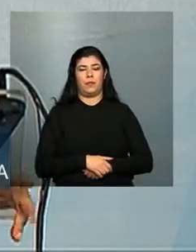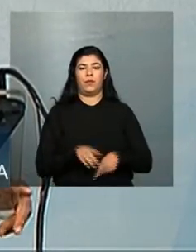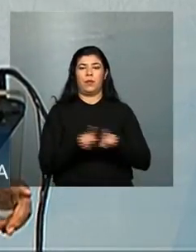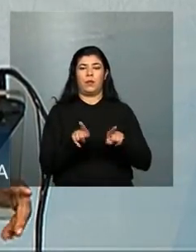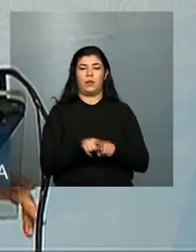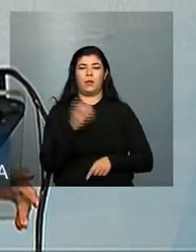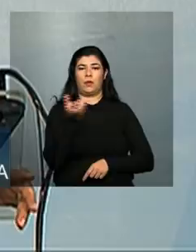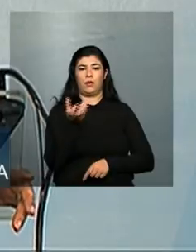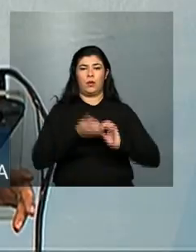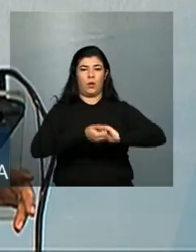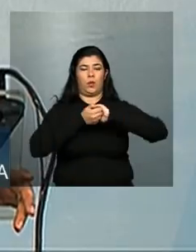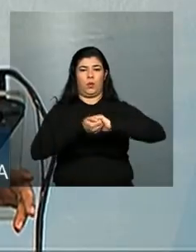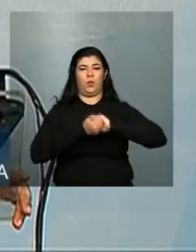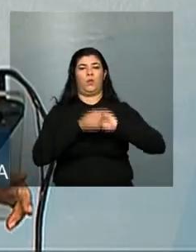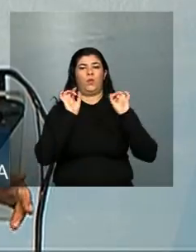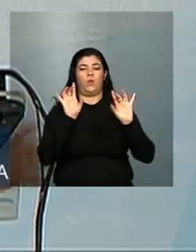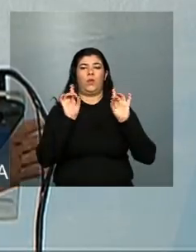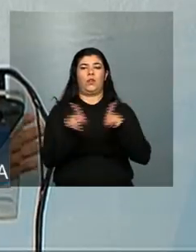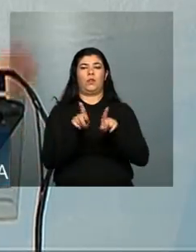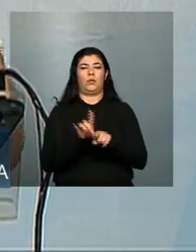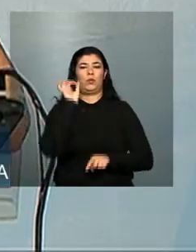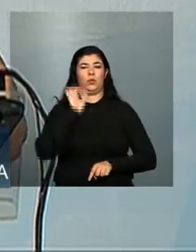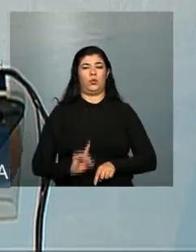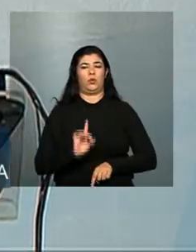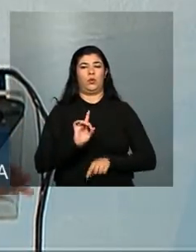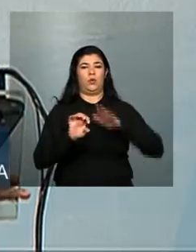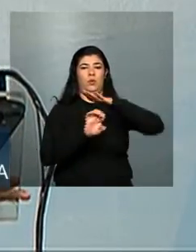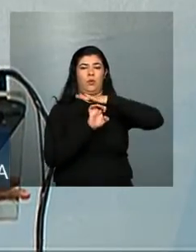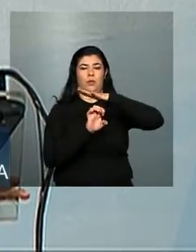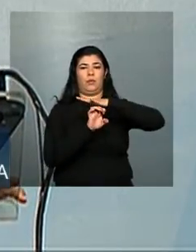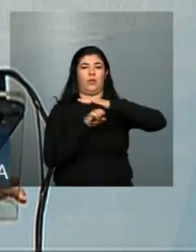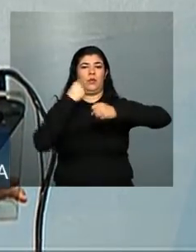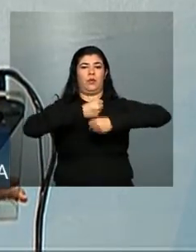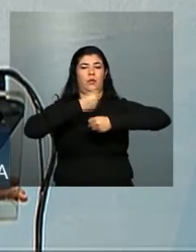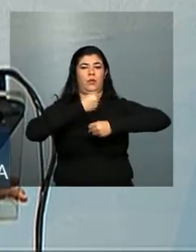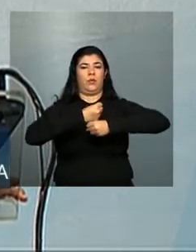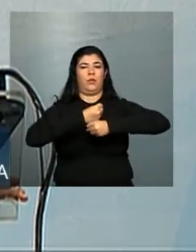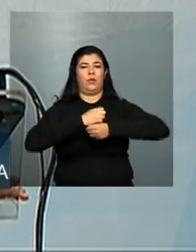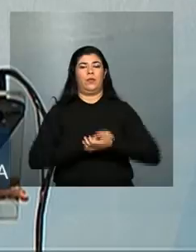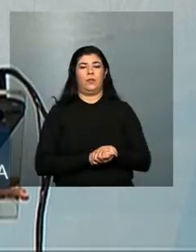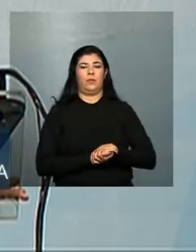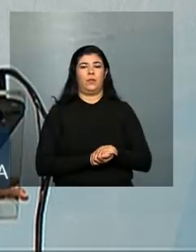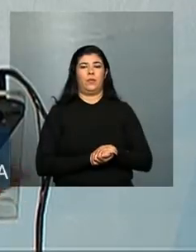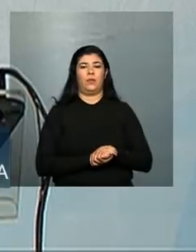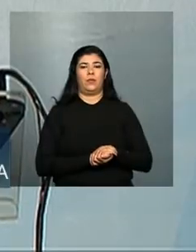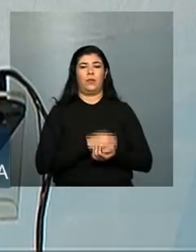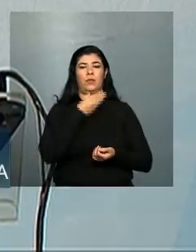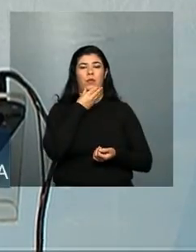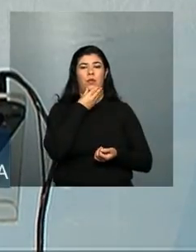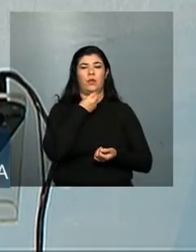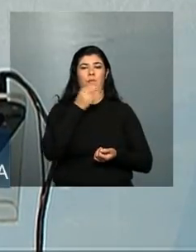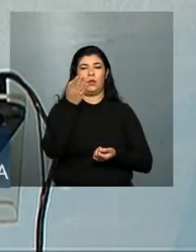Queria cumprimentar o diretor da empresa construtora, o senhor Oyama